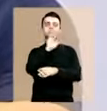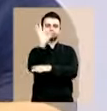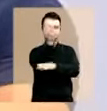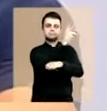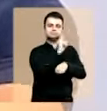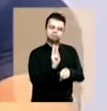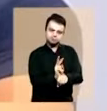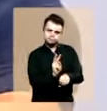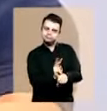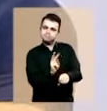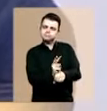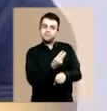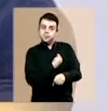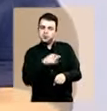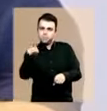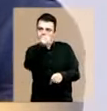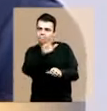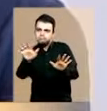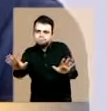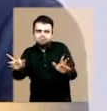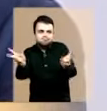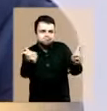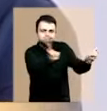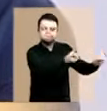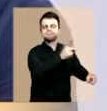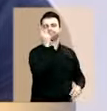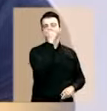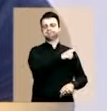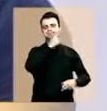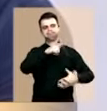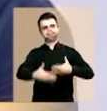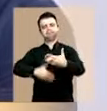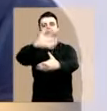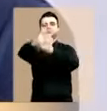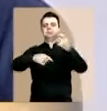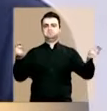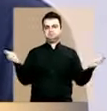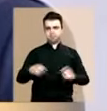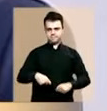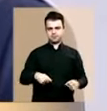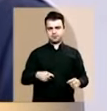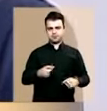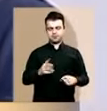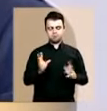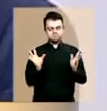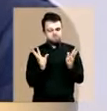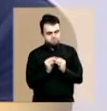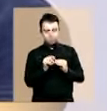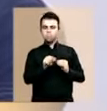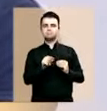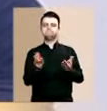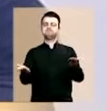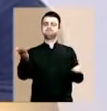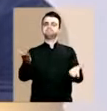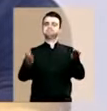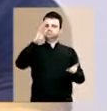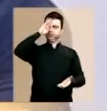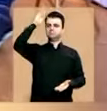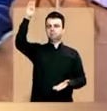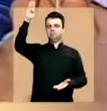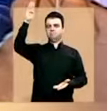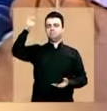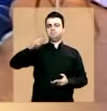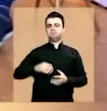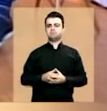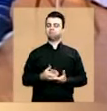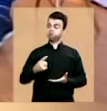preservar os modos de vida que a gente tem hoje, né? Não diminua isso, né? Então, mas numa palavra resumida, seria equilíbrio. Né? Tem um equilíbrio